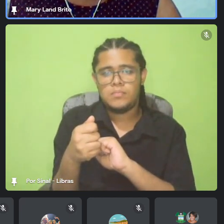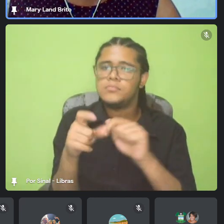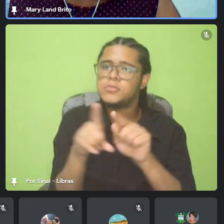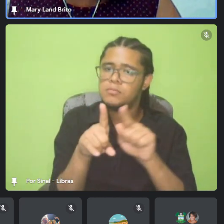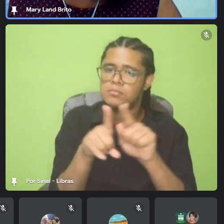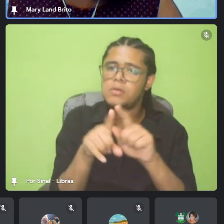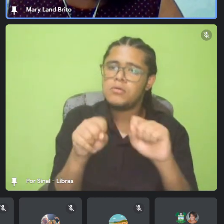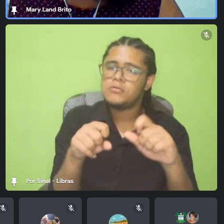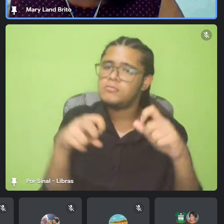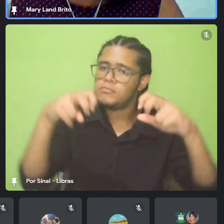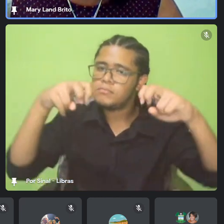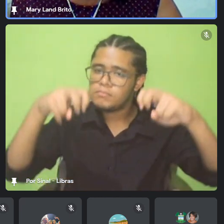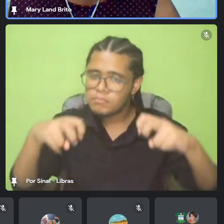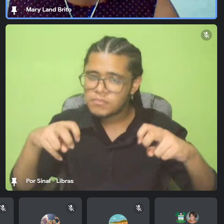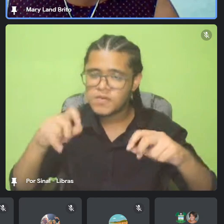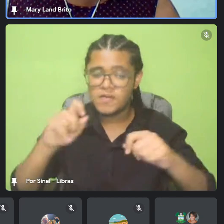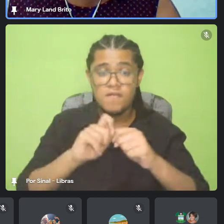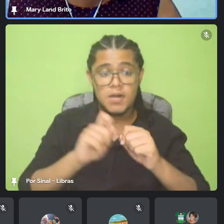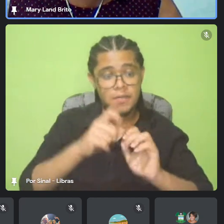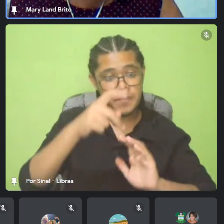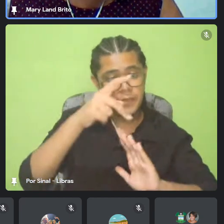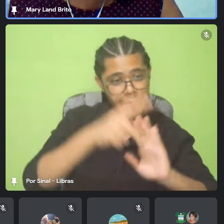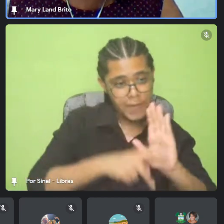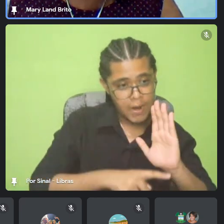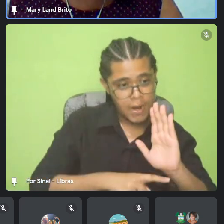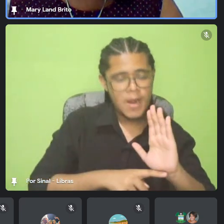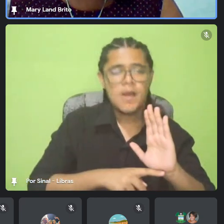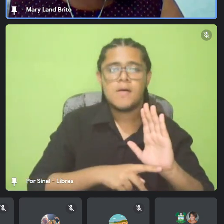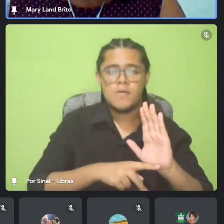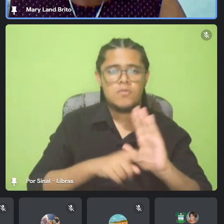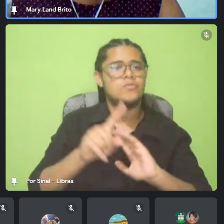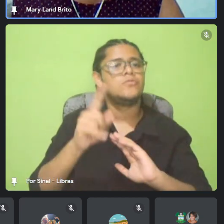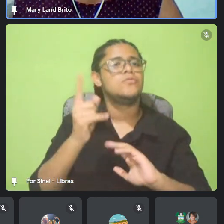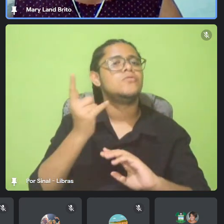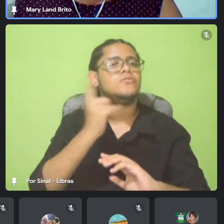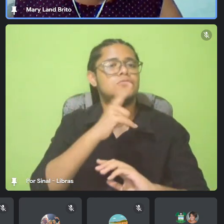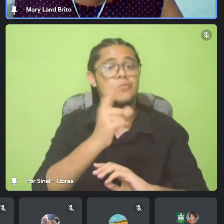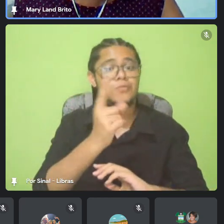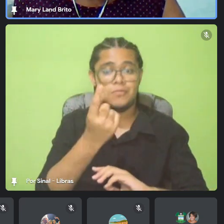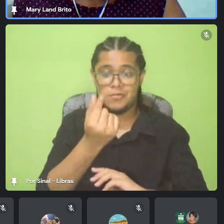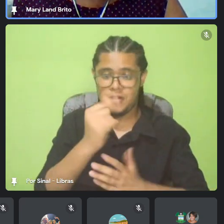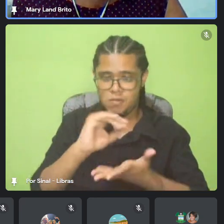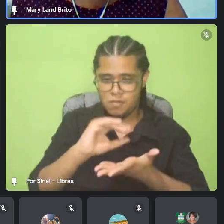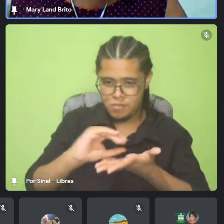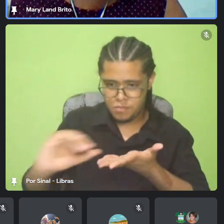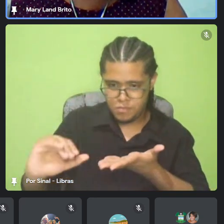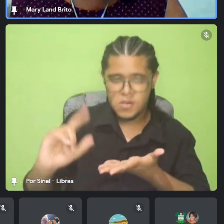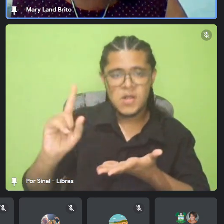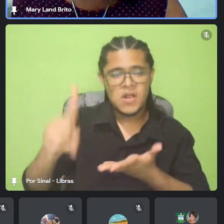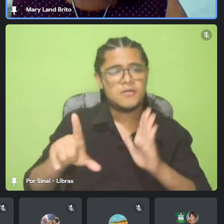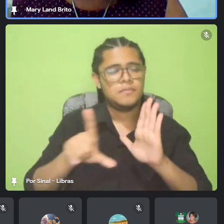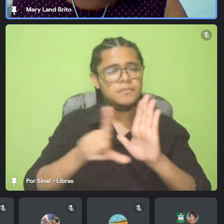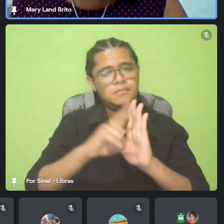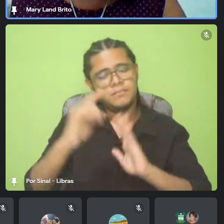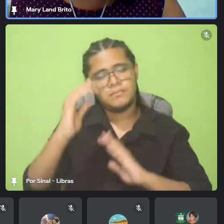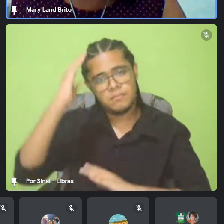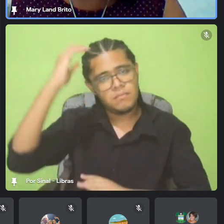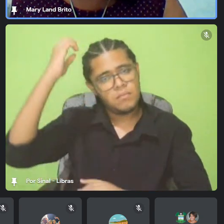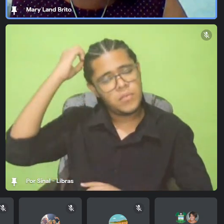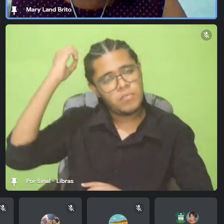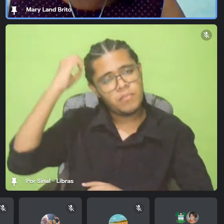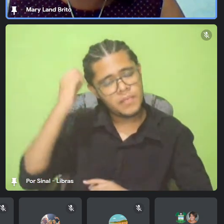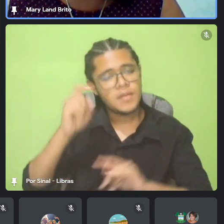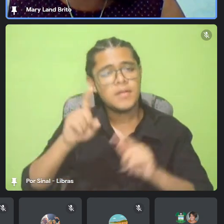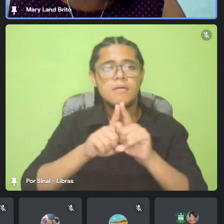faz o projeto para a Paula Gustavo para poder ter recurso para o teatro de vocês e, a partir disso, vocês conseguirem pagar figurino,